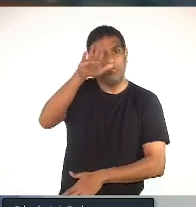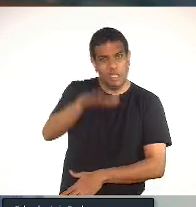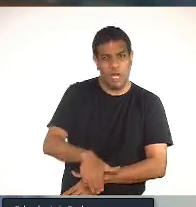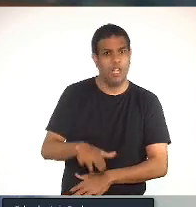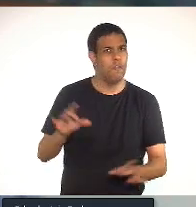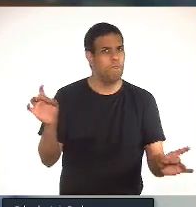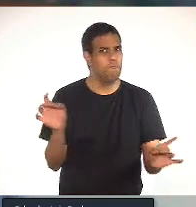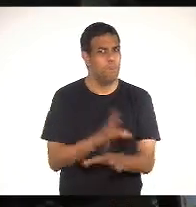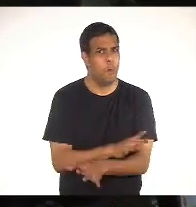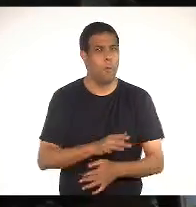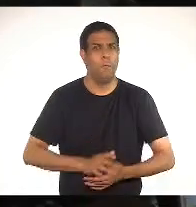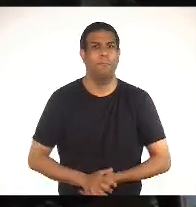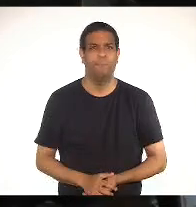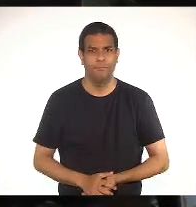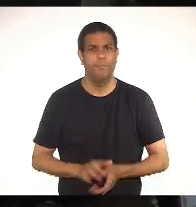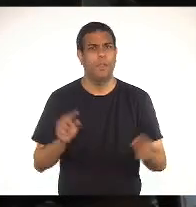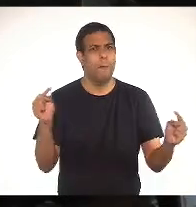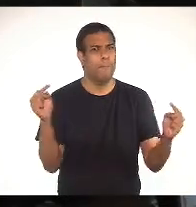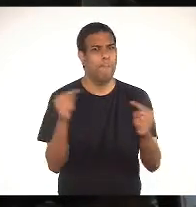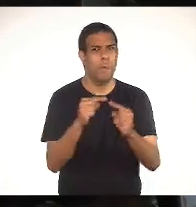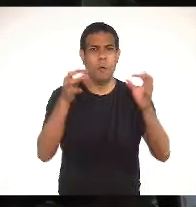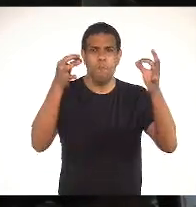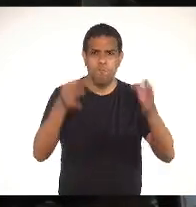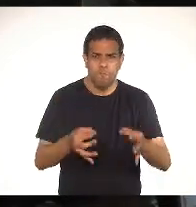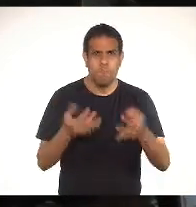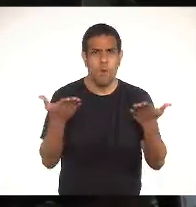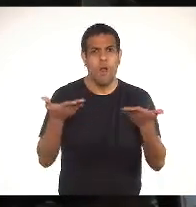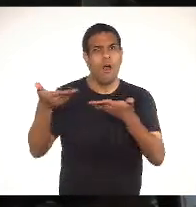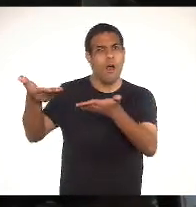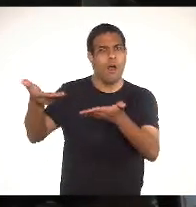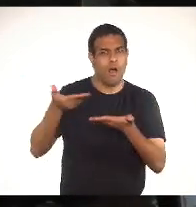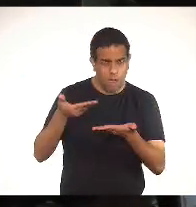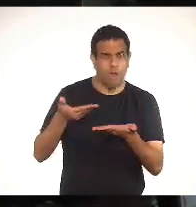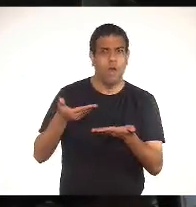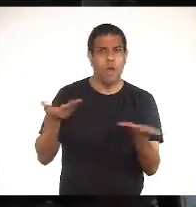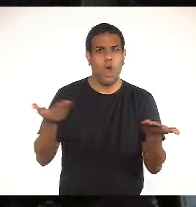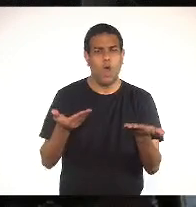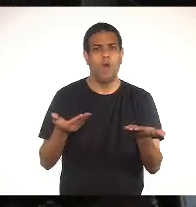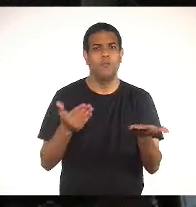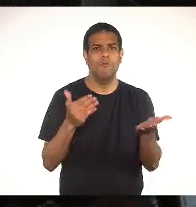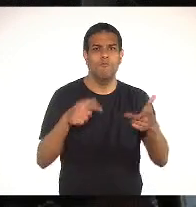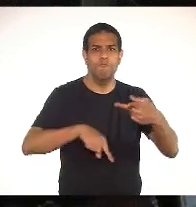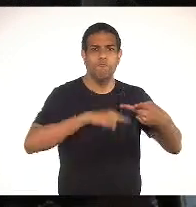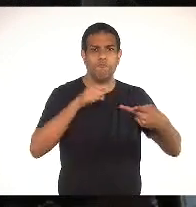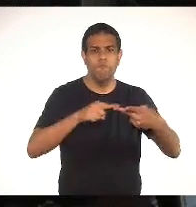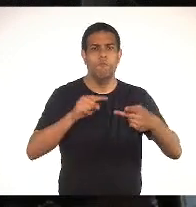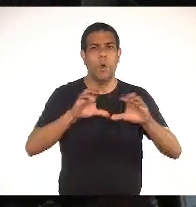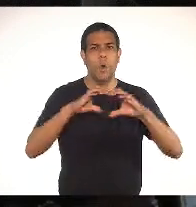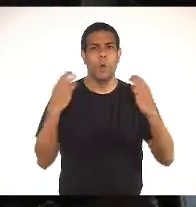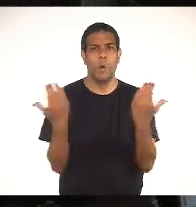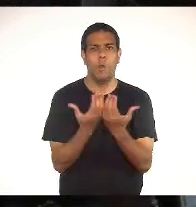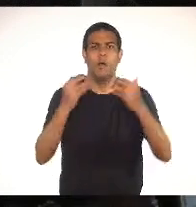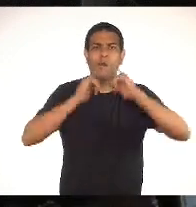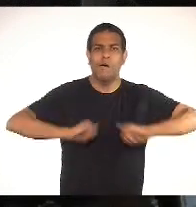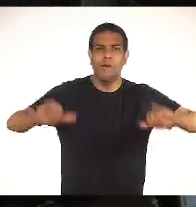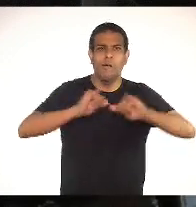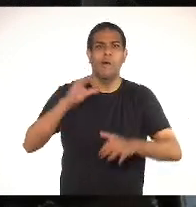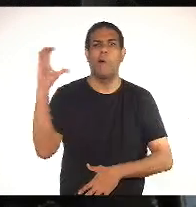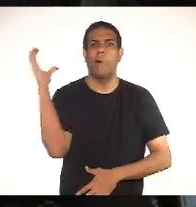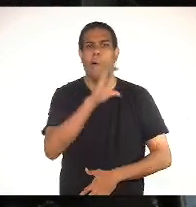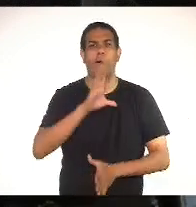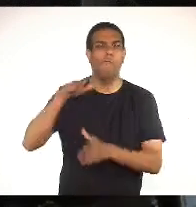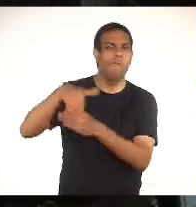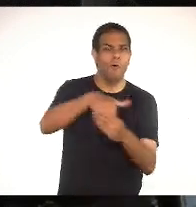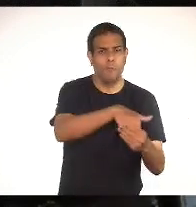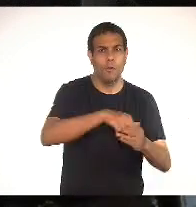15h09. Lida e aprovada a ata, passa-se a ordem da segunda sessão. Anuncio em regime de urgência em discussão